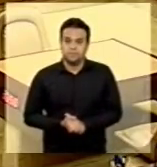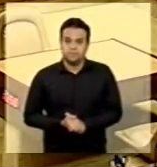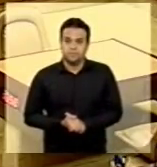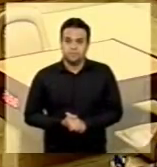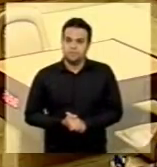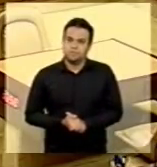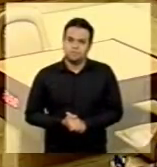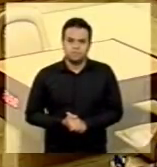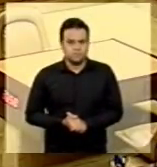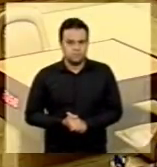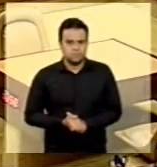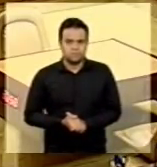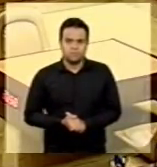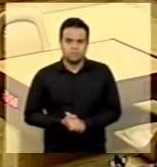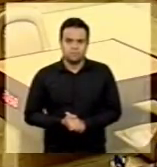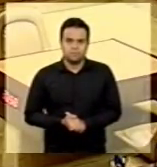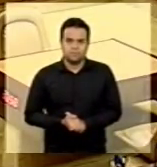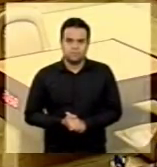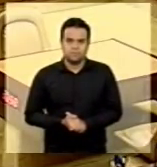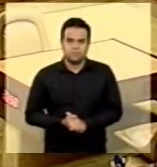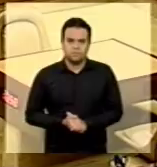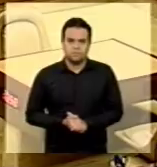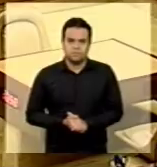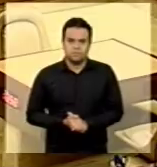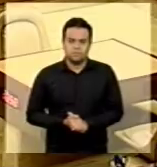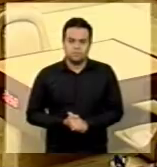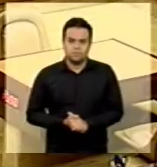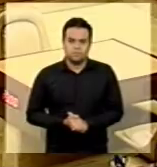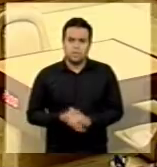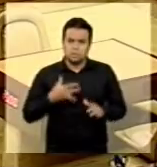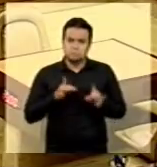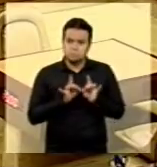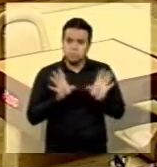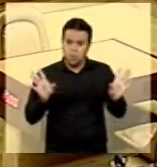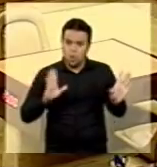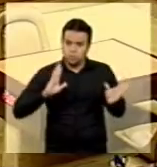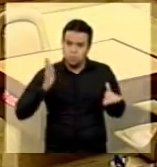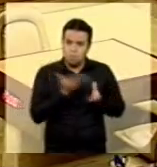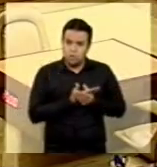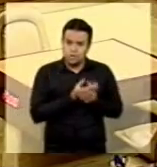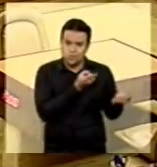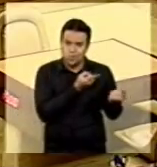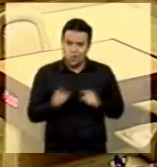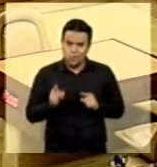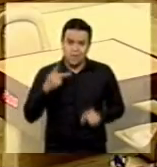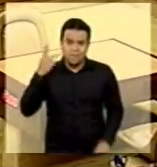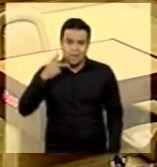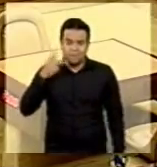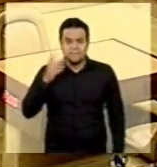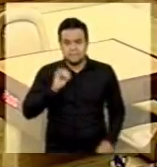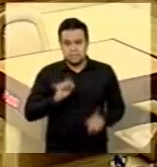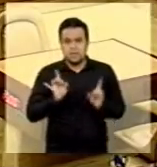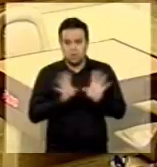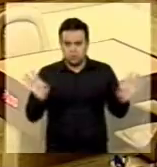só poderia haver processo contra parlamentares com a autorização da